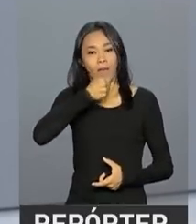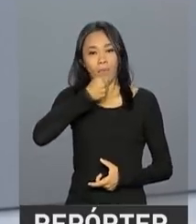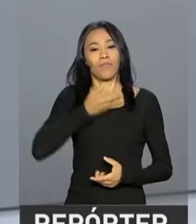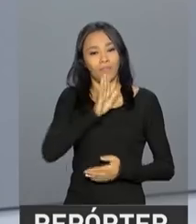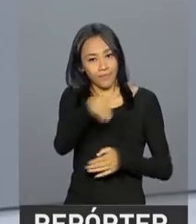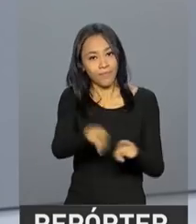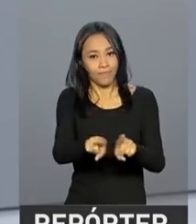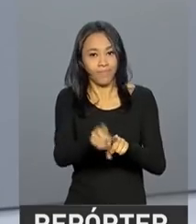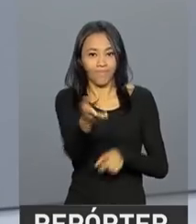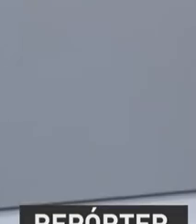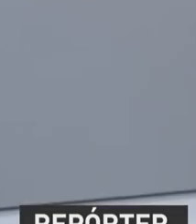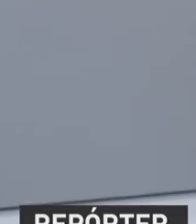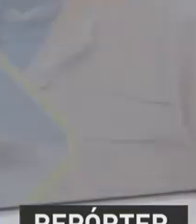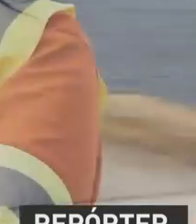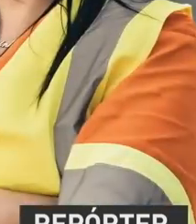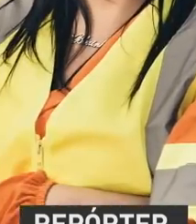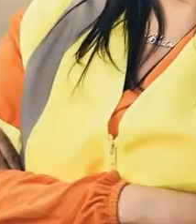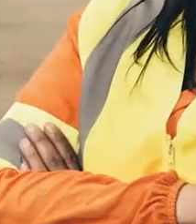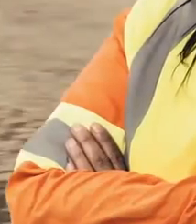acompanhou.